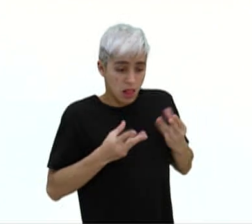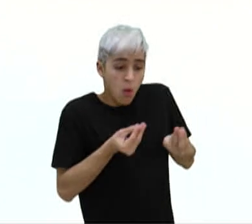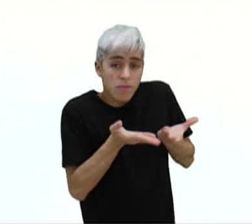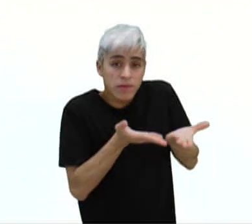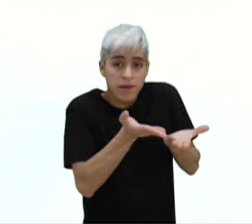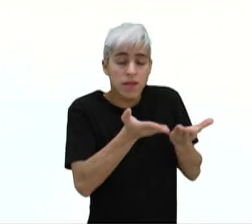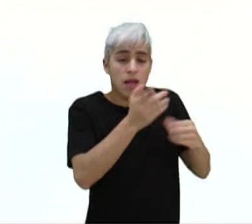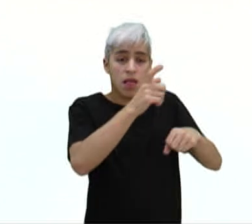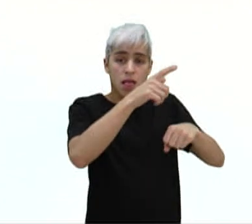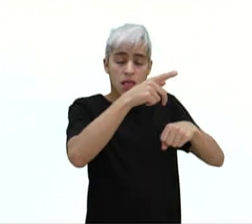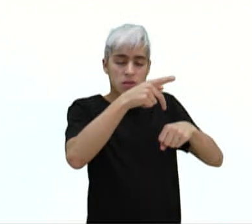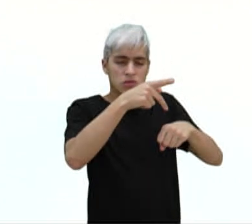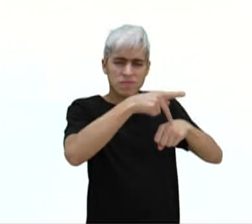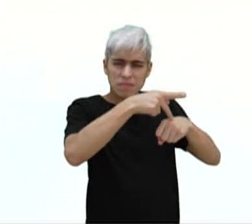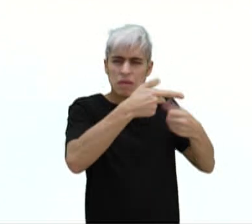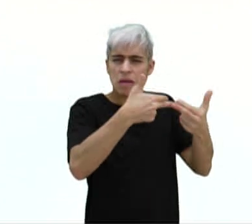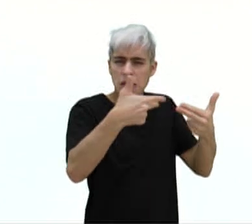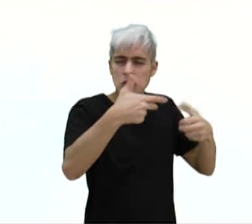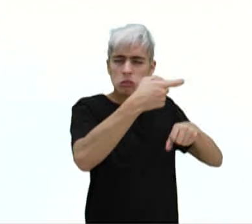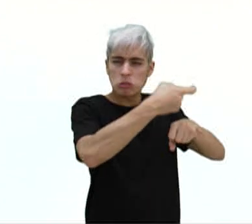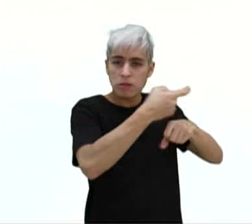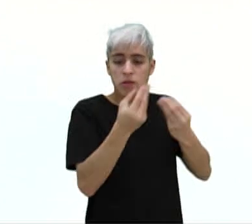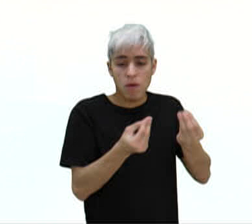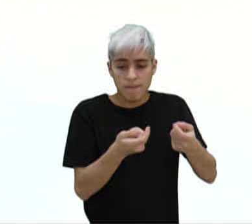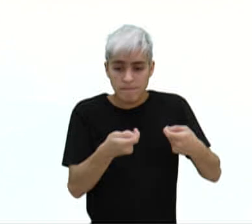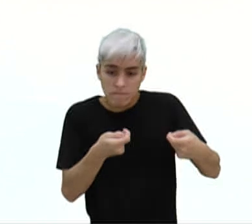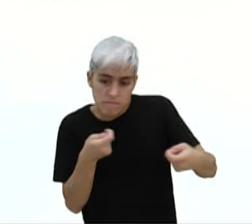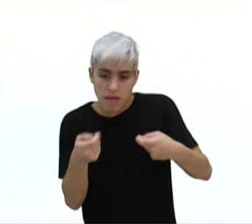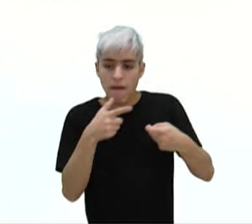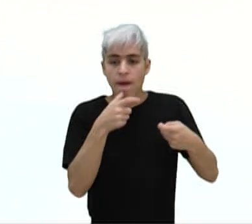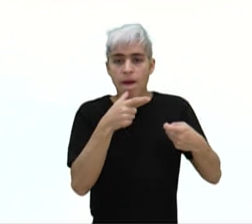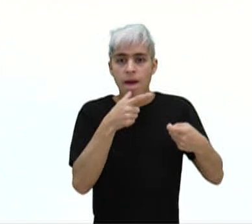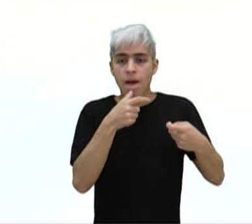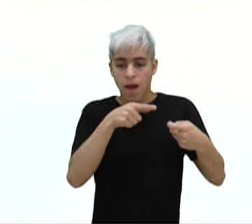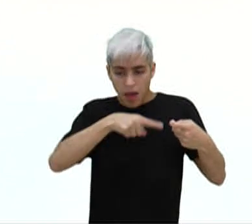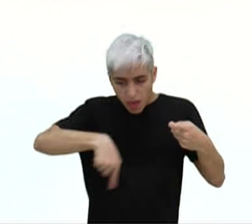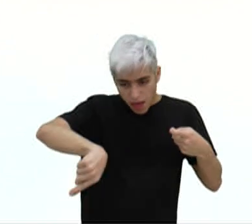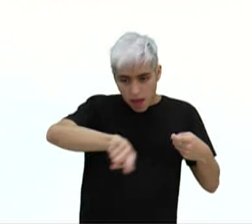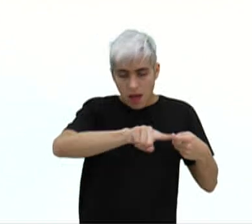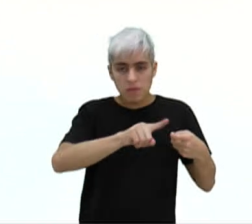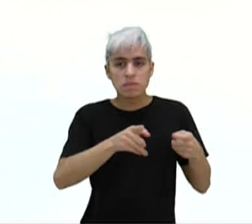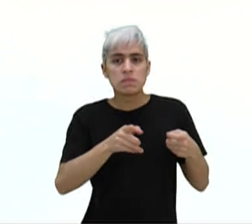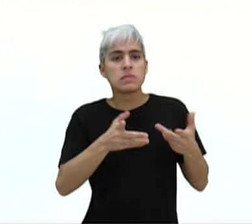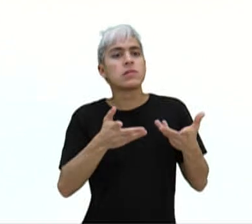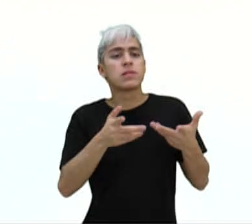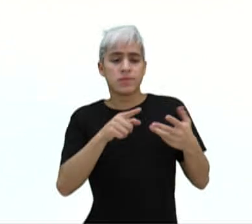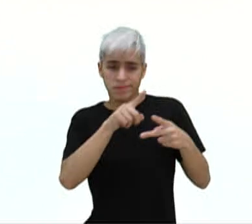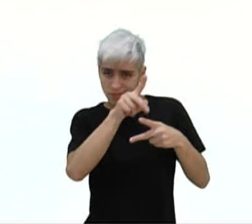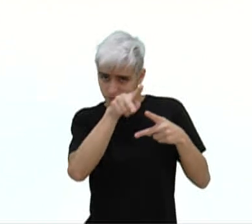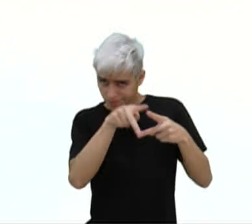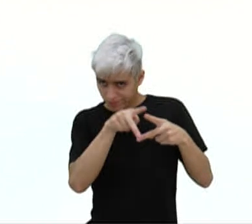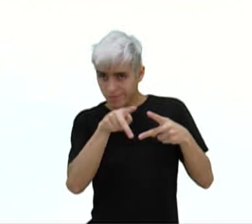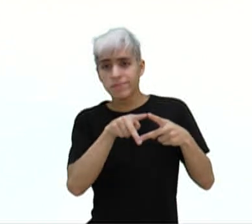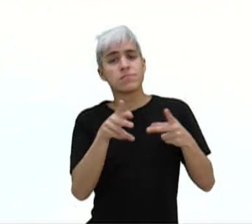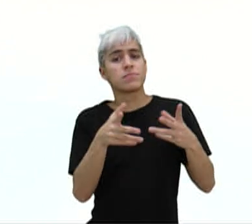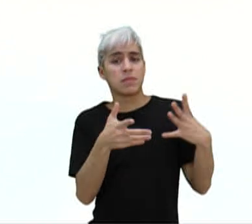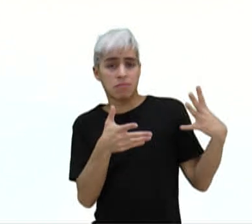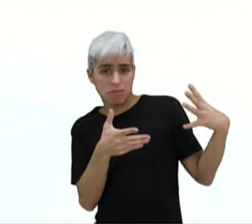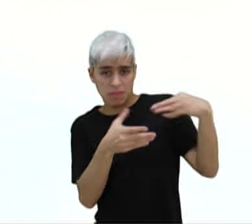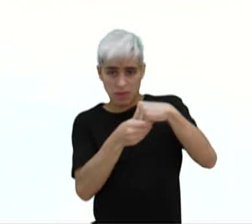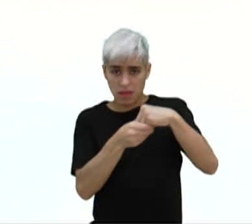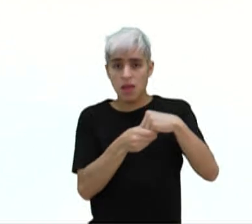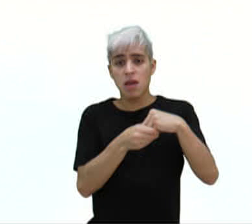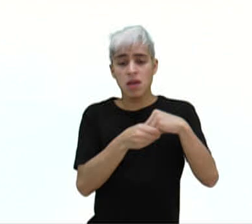e também a drenagem e manejo dessas águas pluviais, né? Então, são dois elementos aí que dentro da